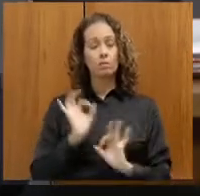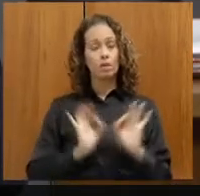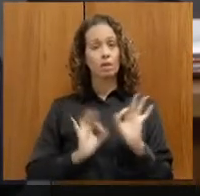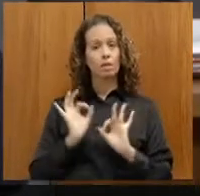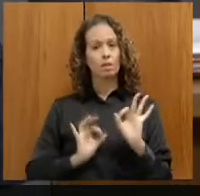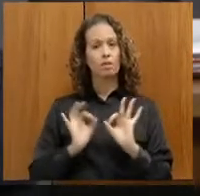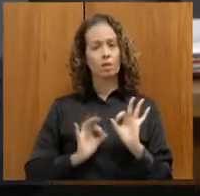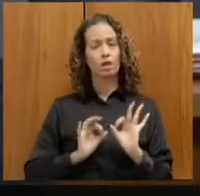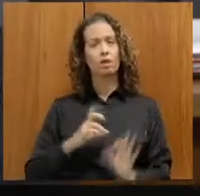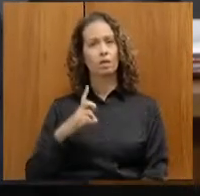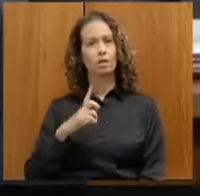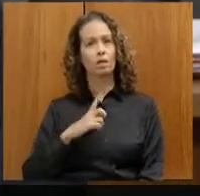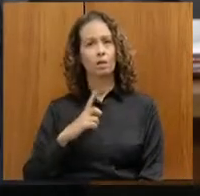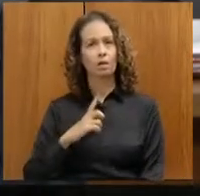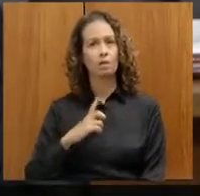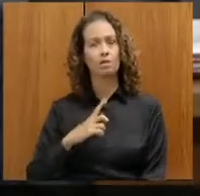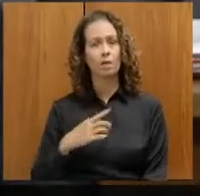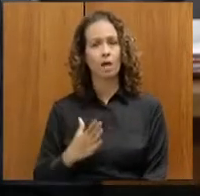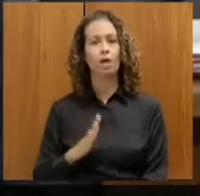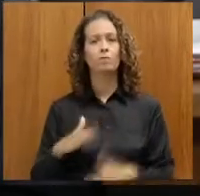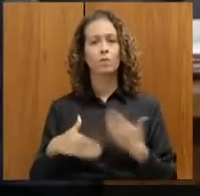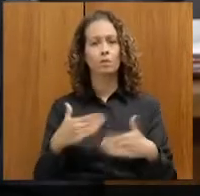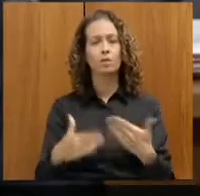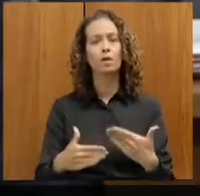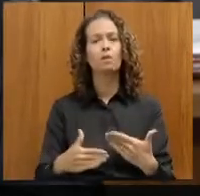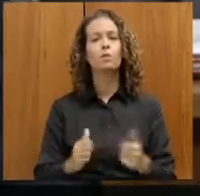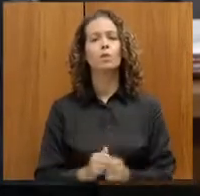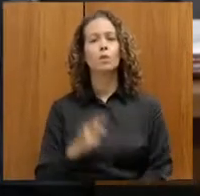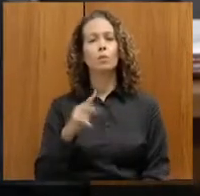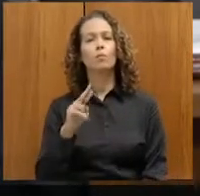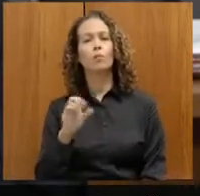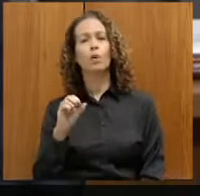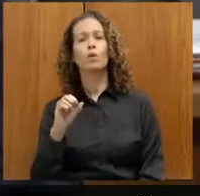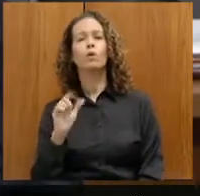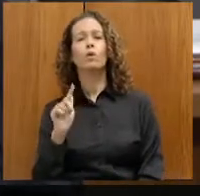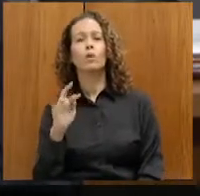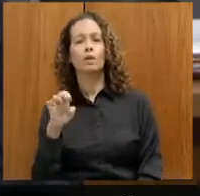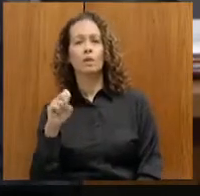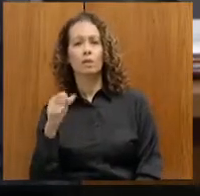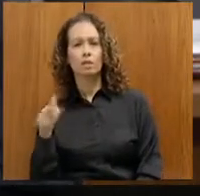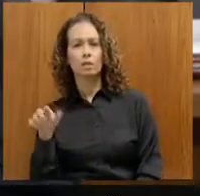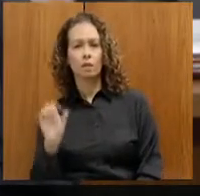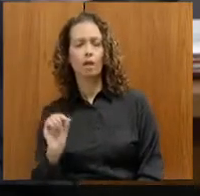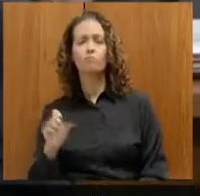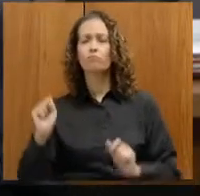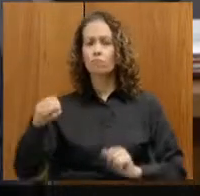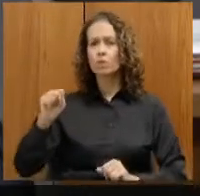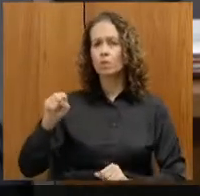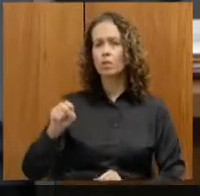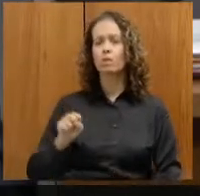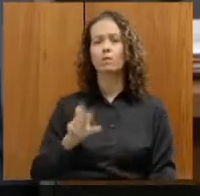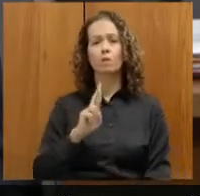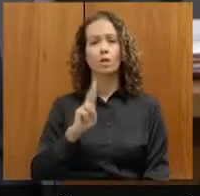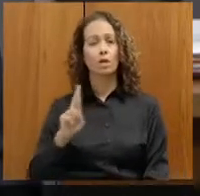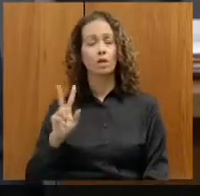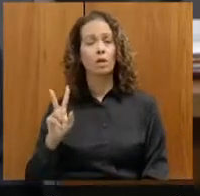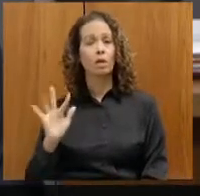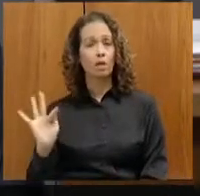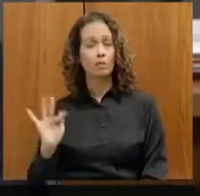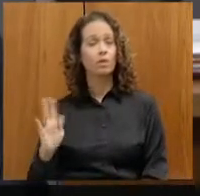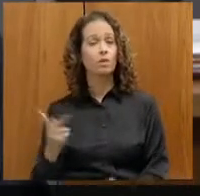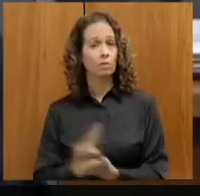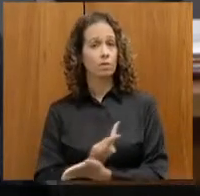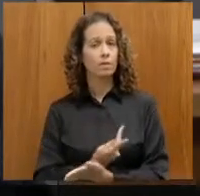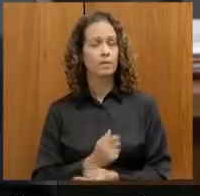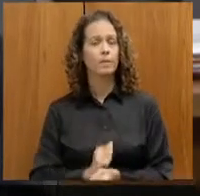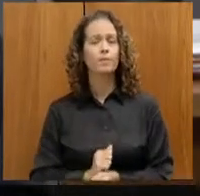promoção progressão revisão geral dado Isso sim é possível é isso acontecer dentro regime de recuperação fiscal e